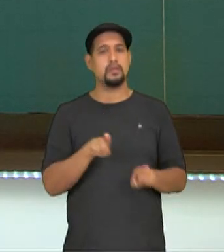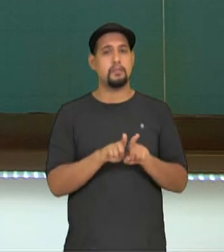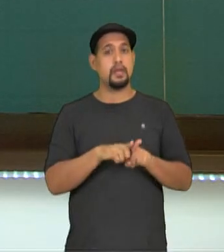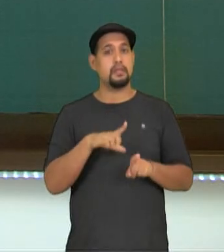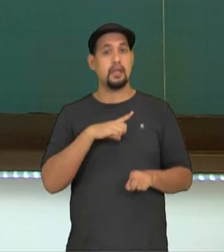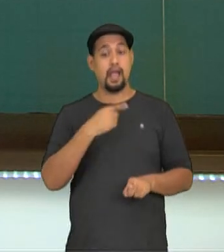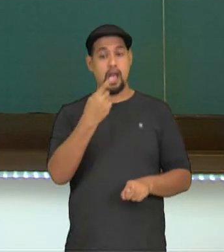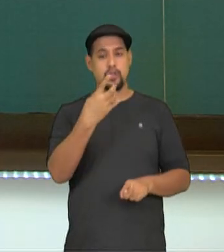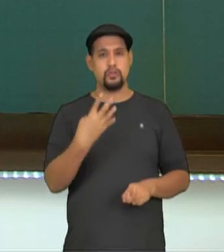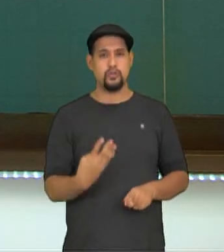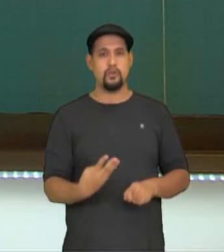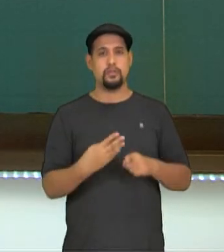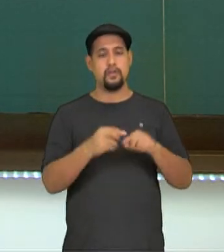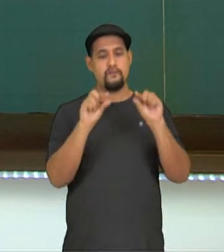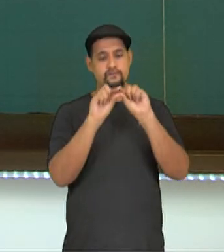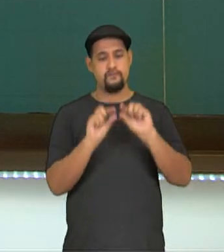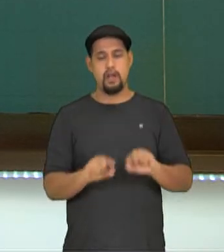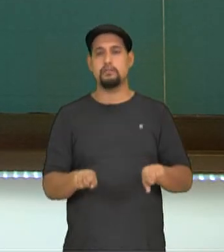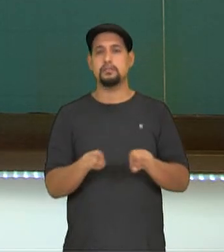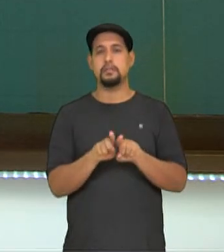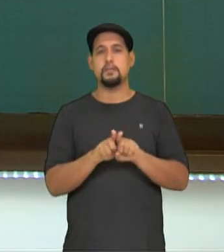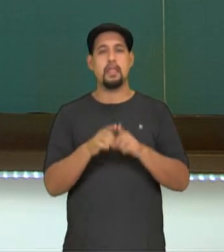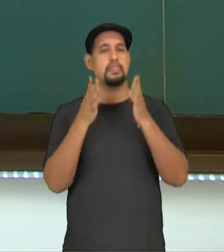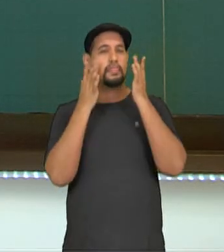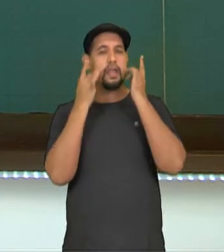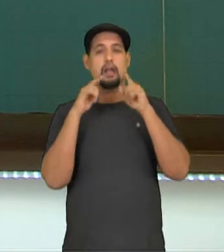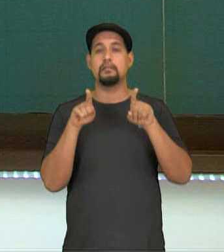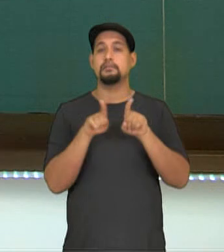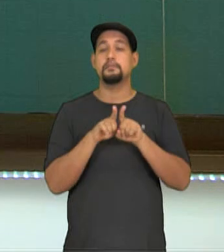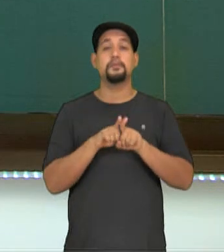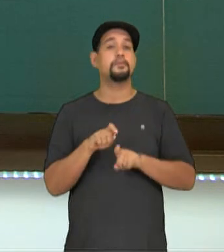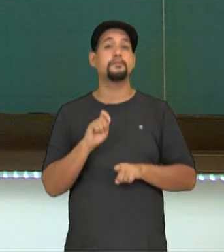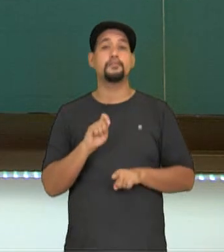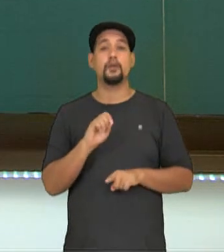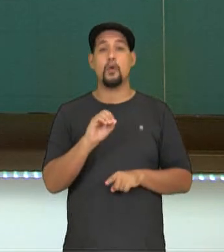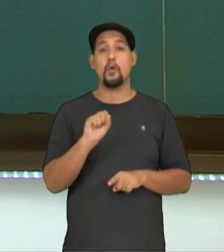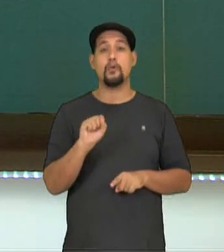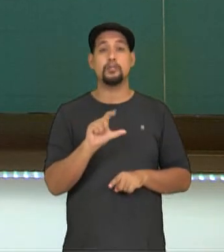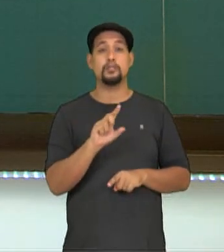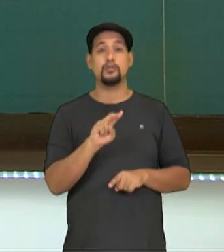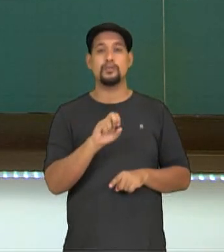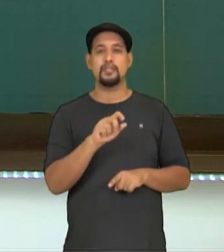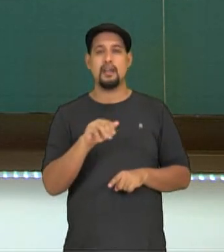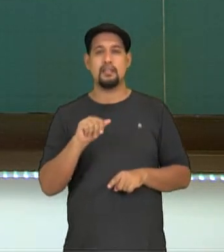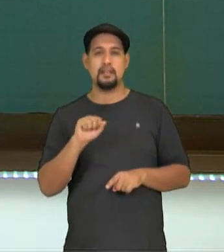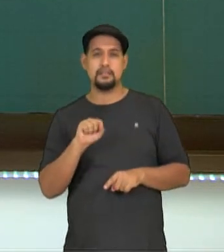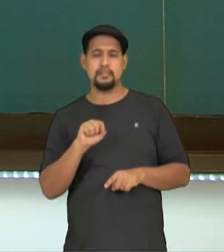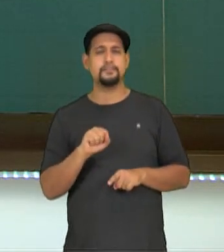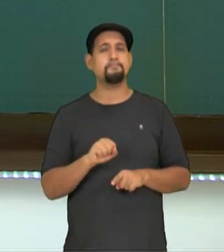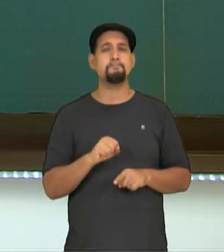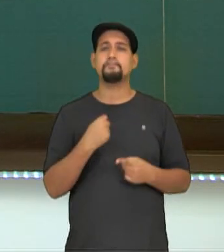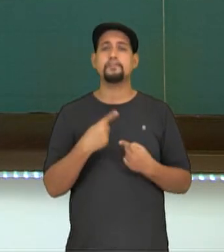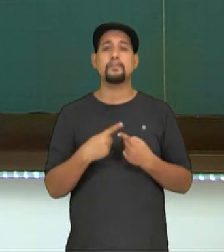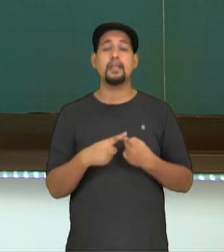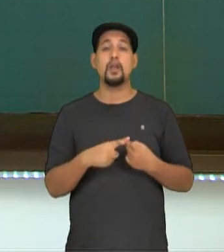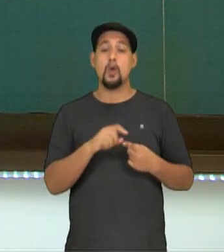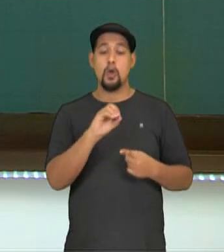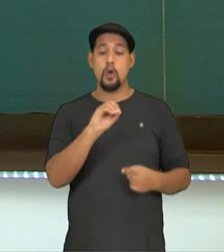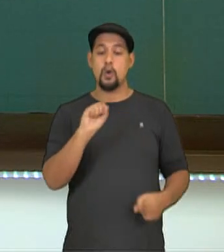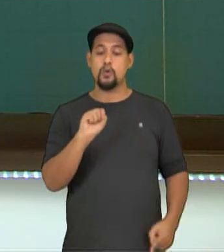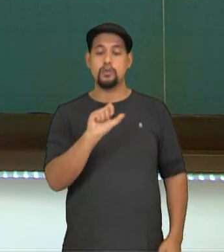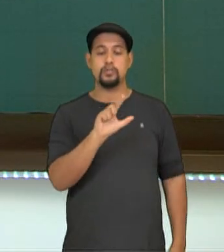14 versos, peças de teatro e a grande obra-prima Os Lusíadas. E grande mesmo, porque Os